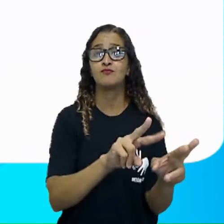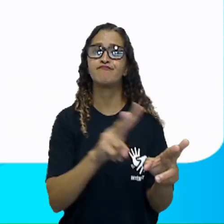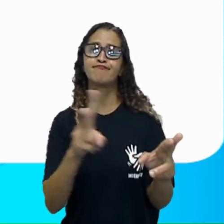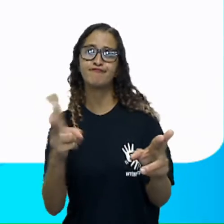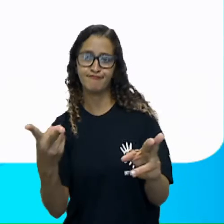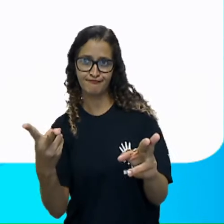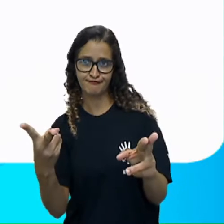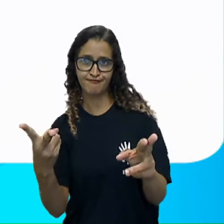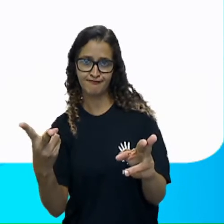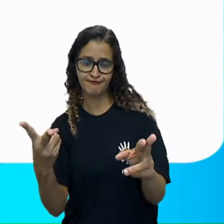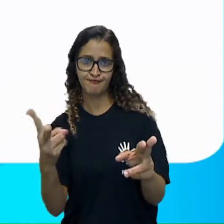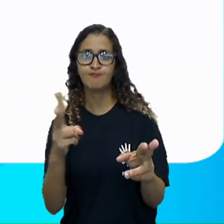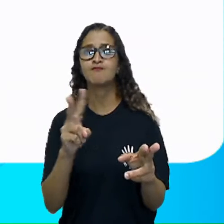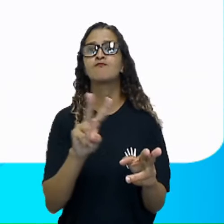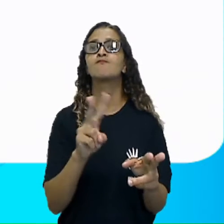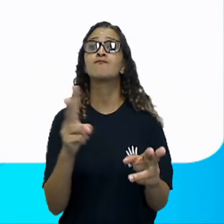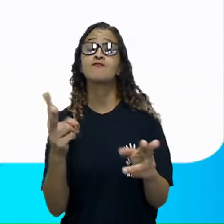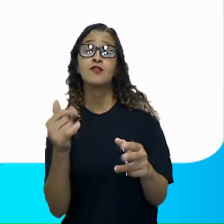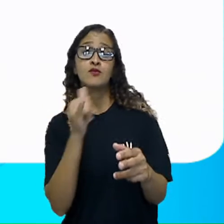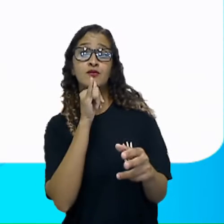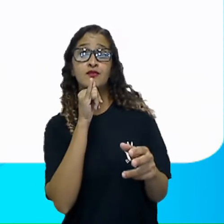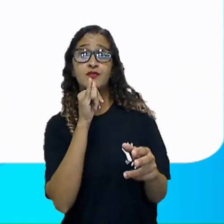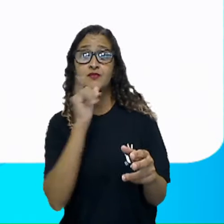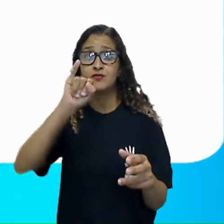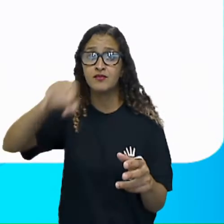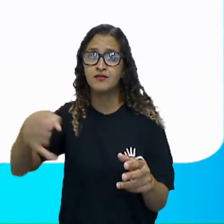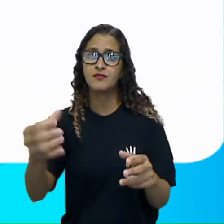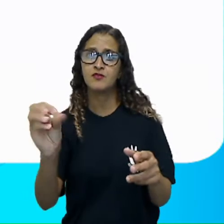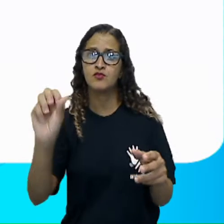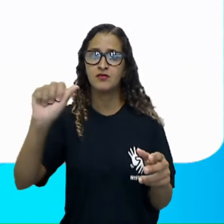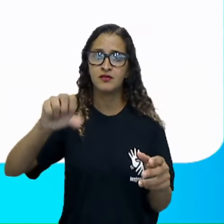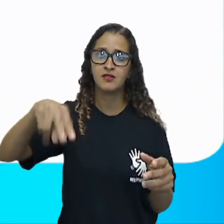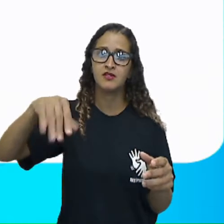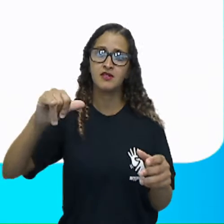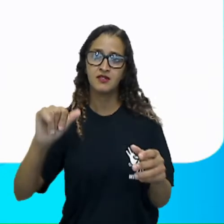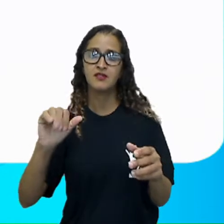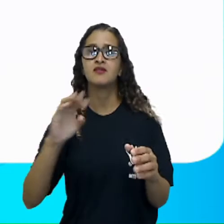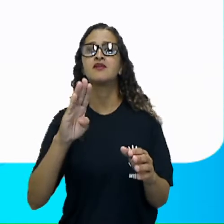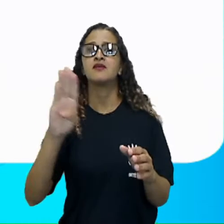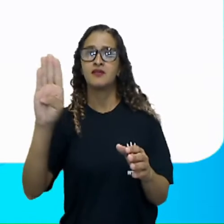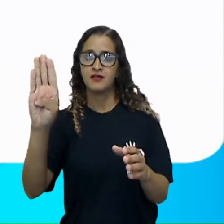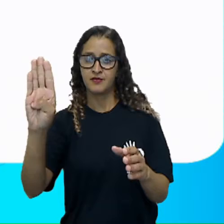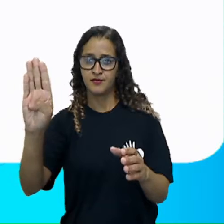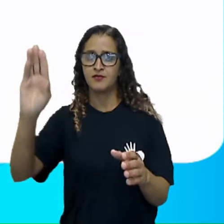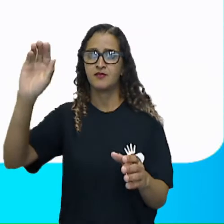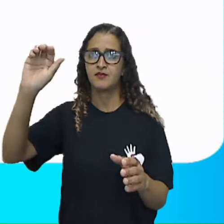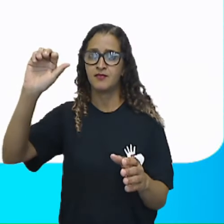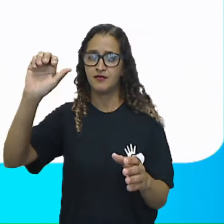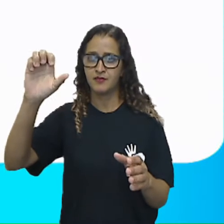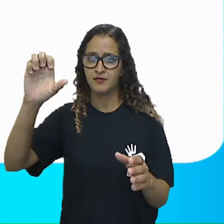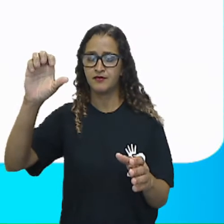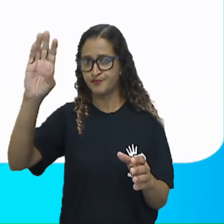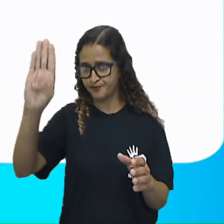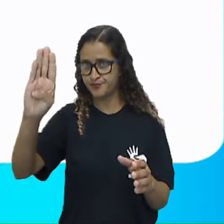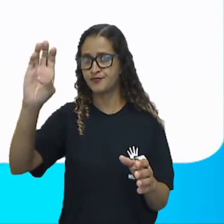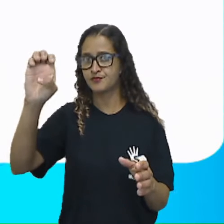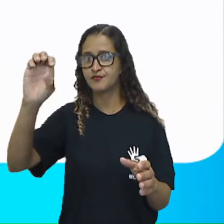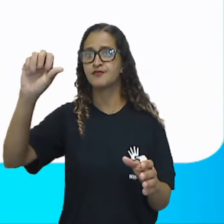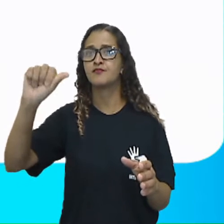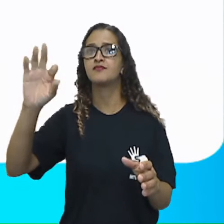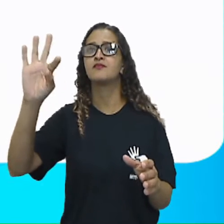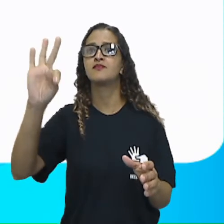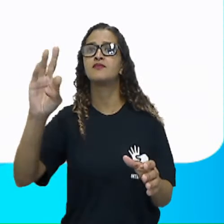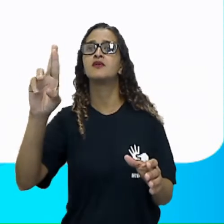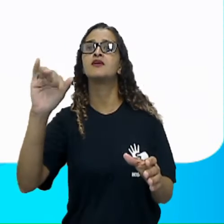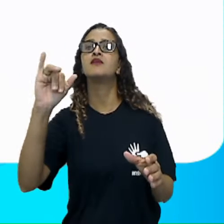as duas. Por exemplo, Joana e Beatriz adoram andar. Ambas gostam